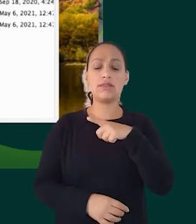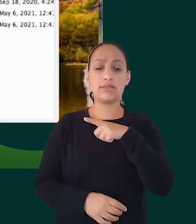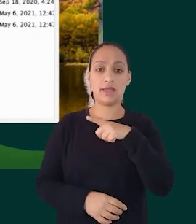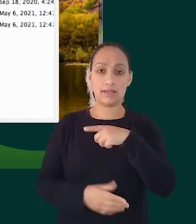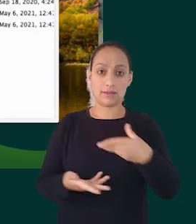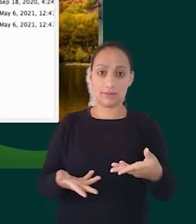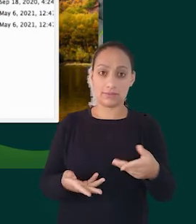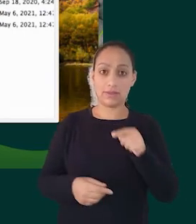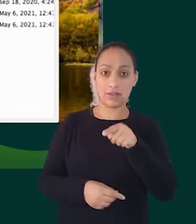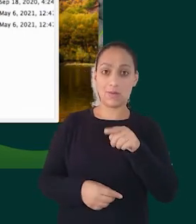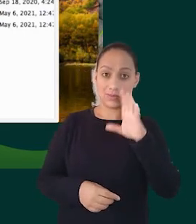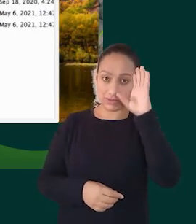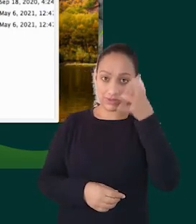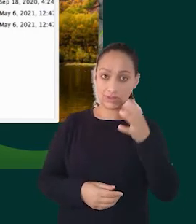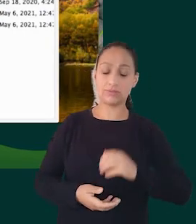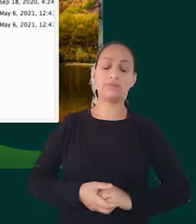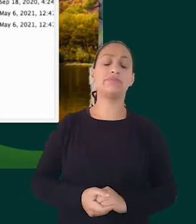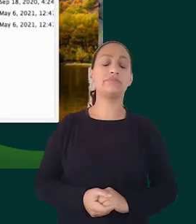E aí,